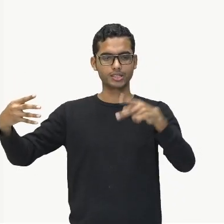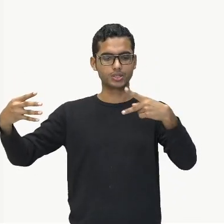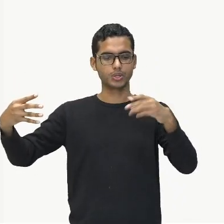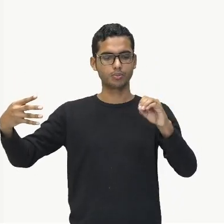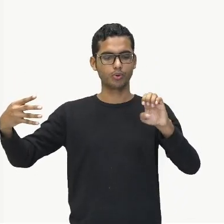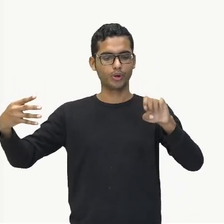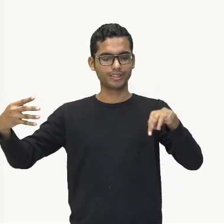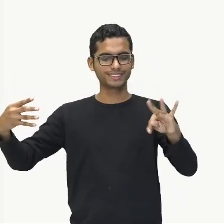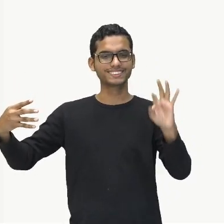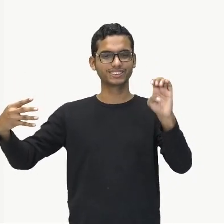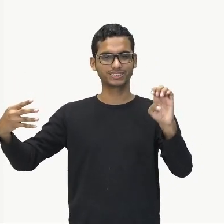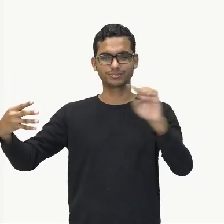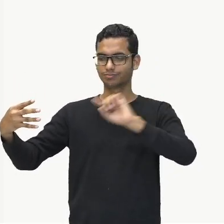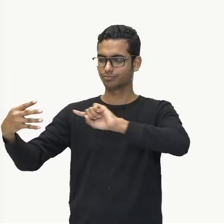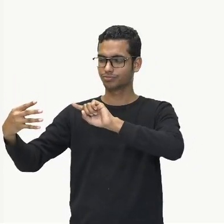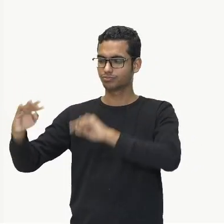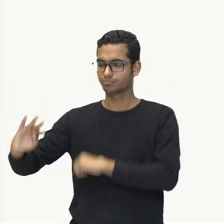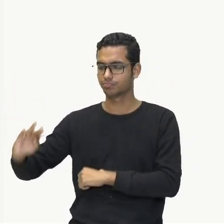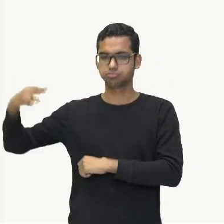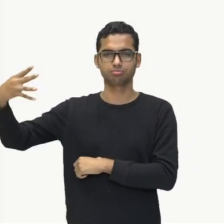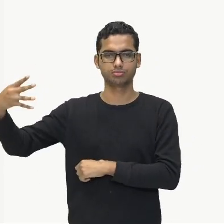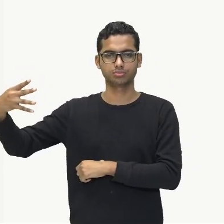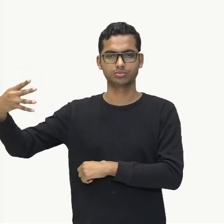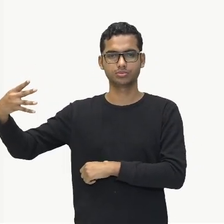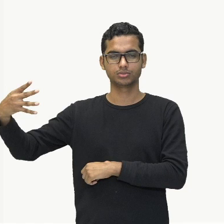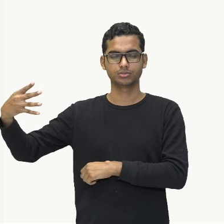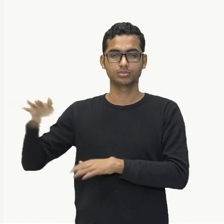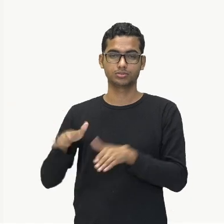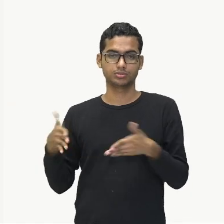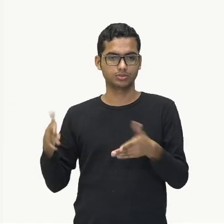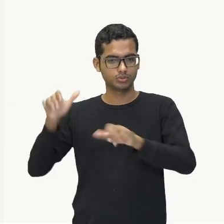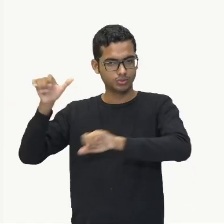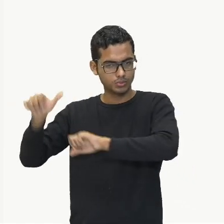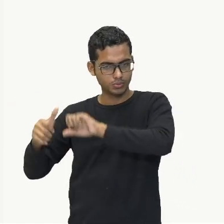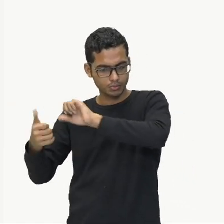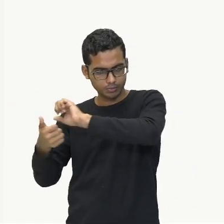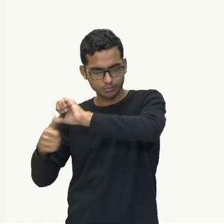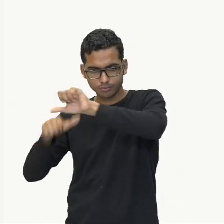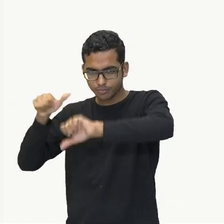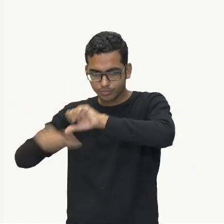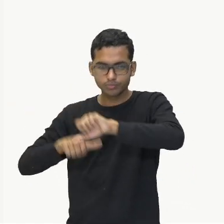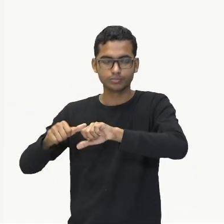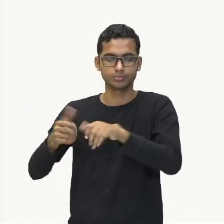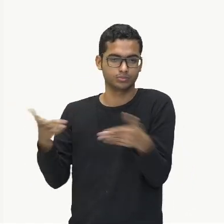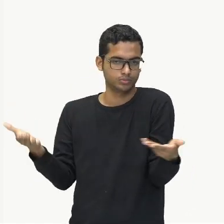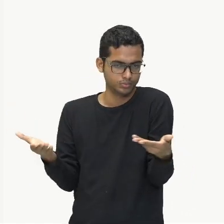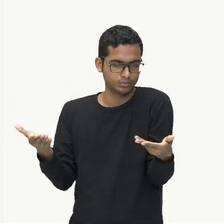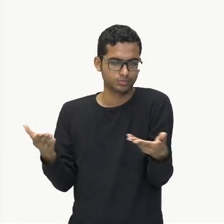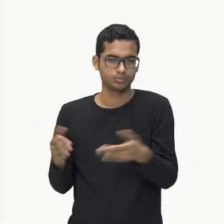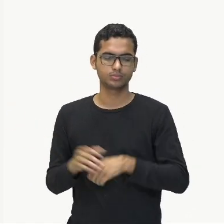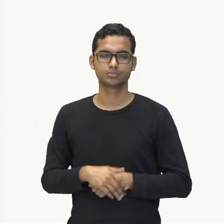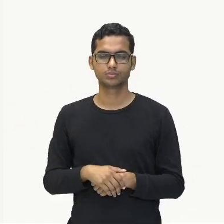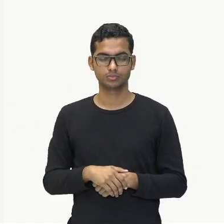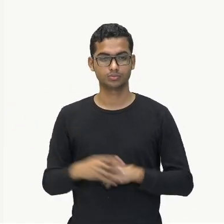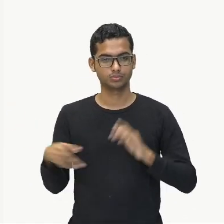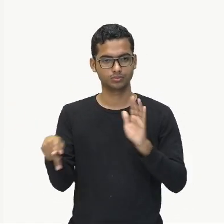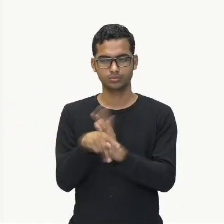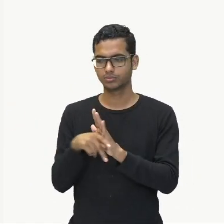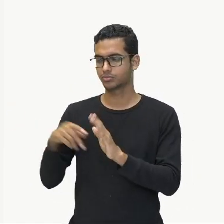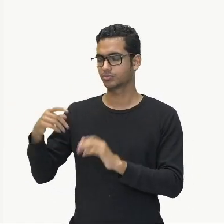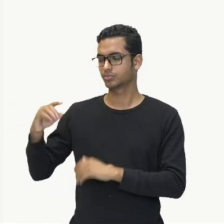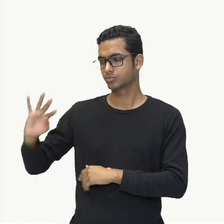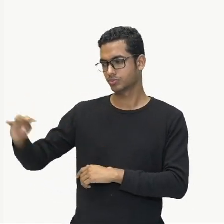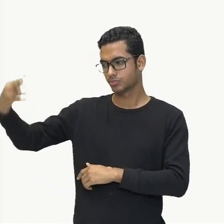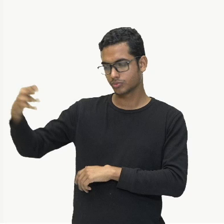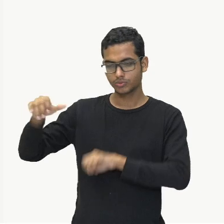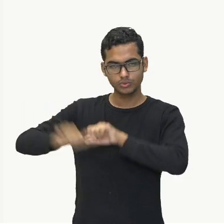letra. Então, eu vou transformar esse expoente em raiz. E aqui eu